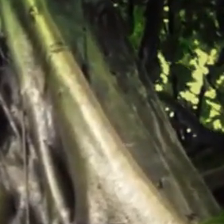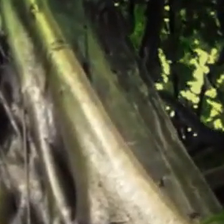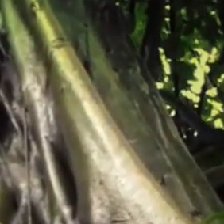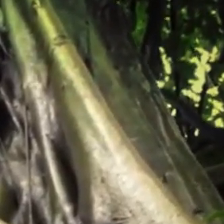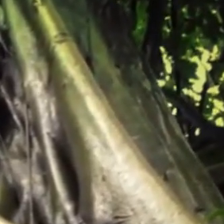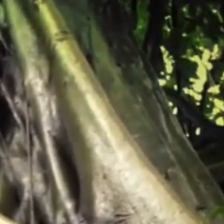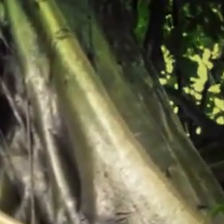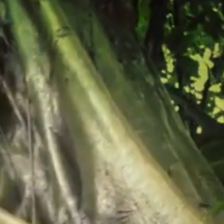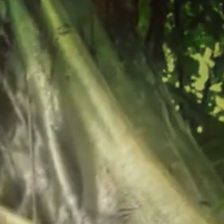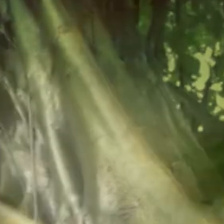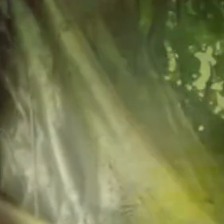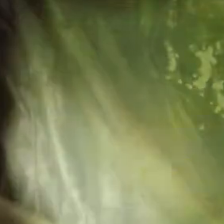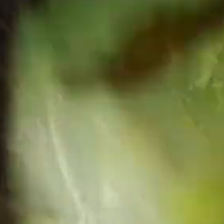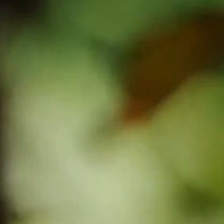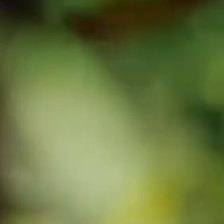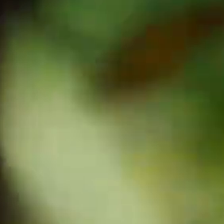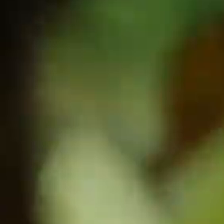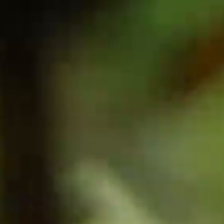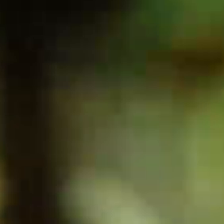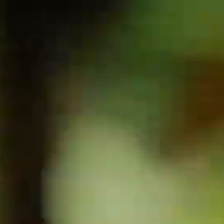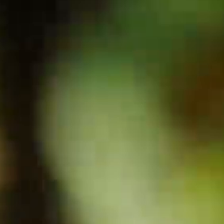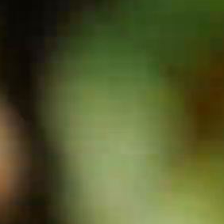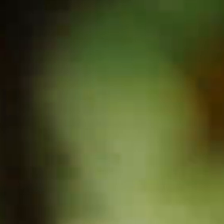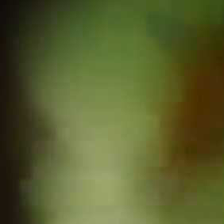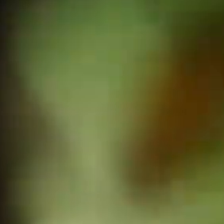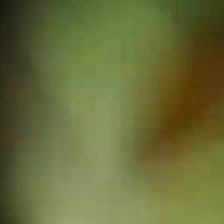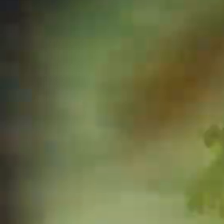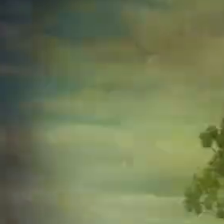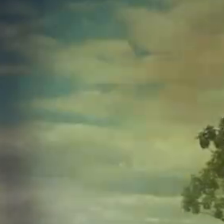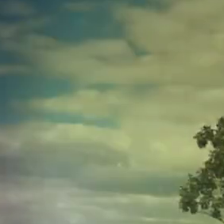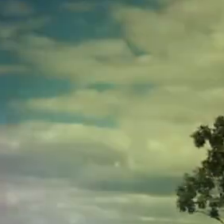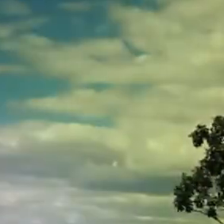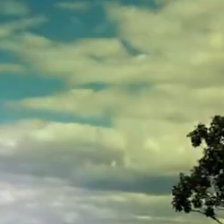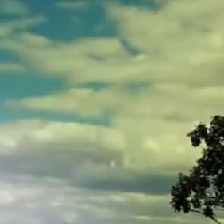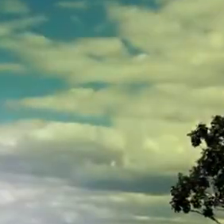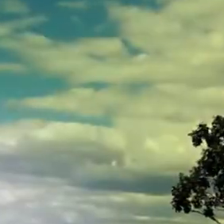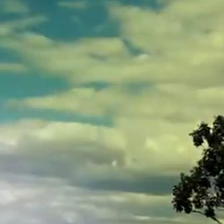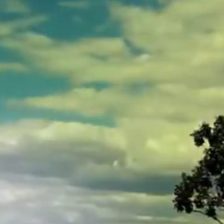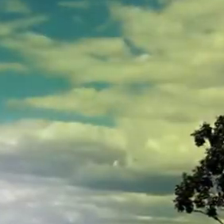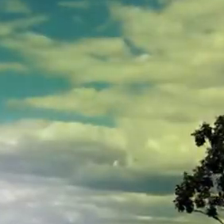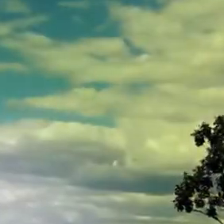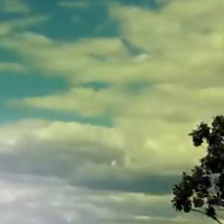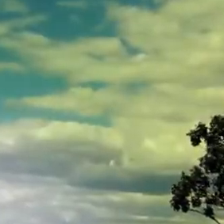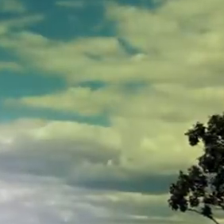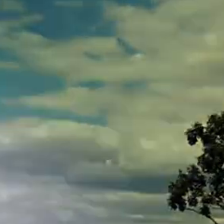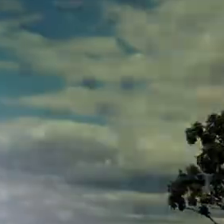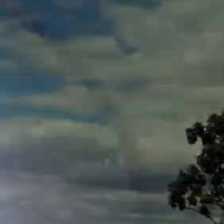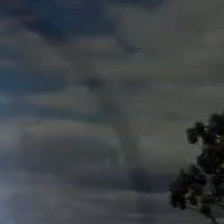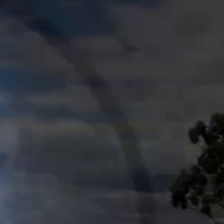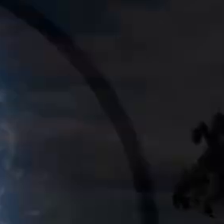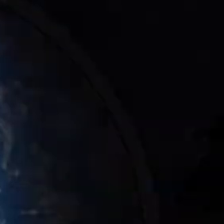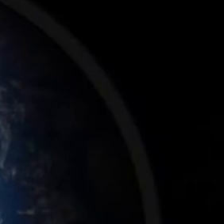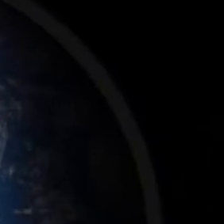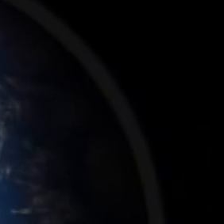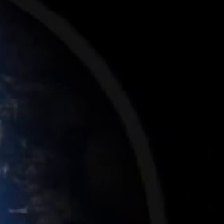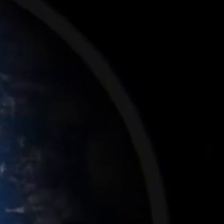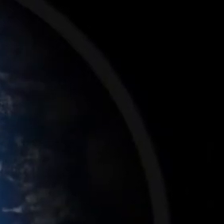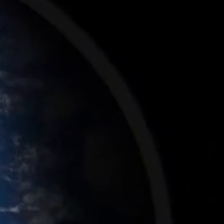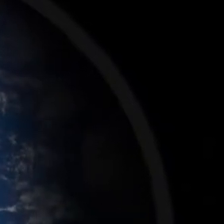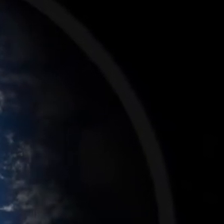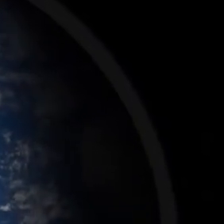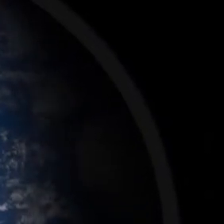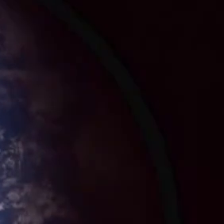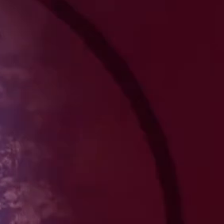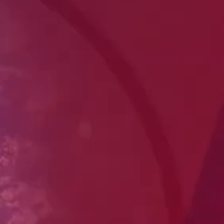e o Cerrado já desmatado em mais de 65%. Devastar florestas é colocar a vida de todo o planeta em